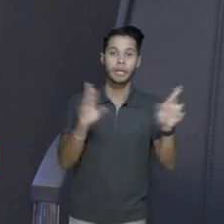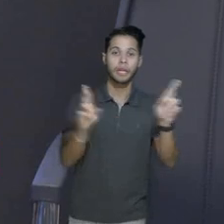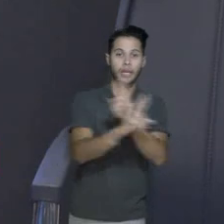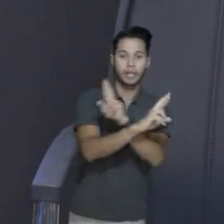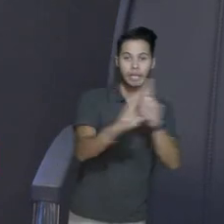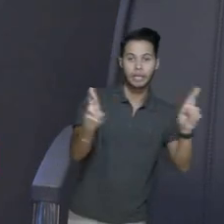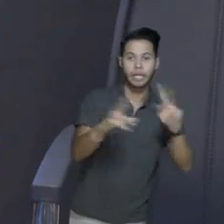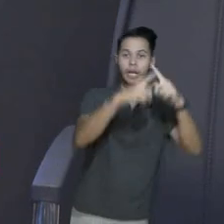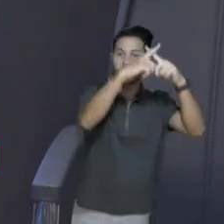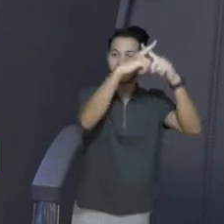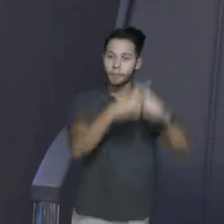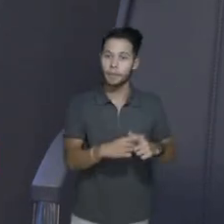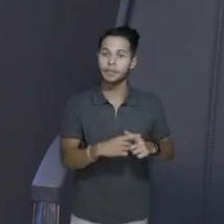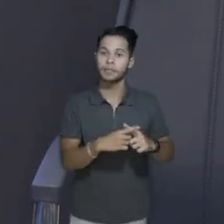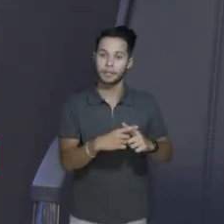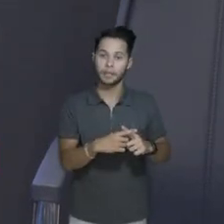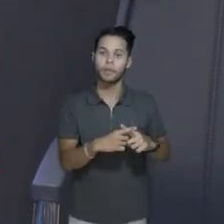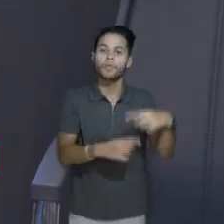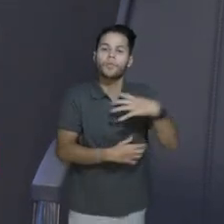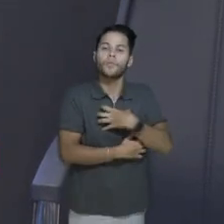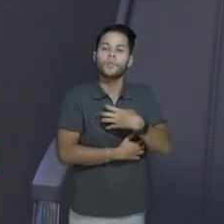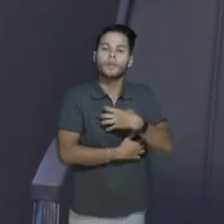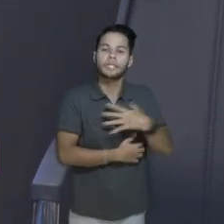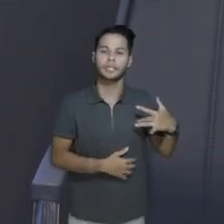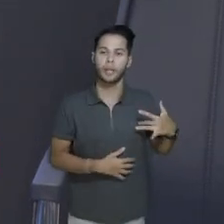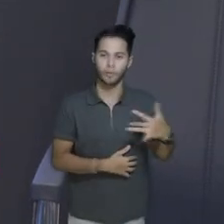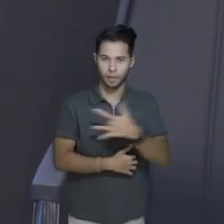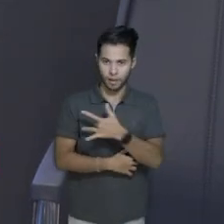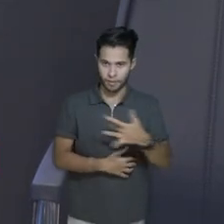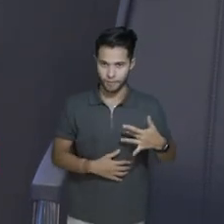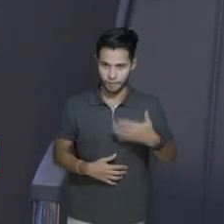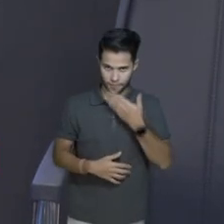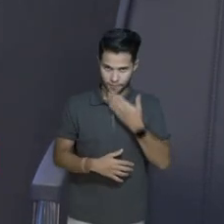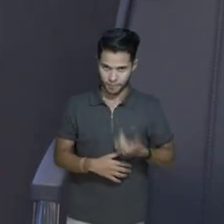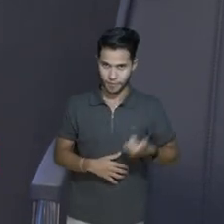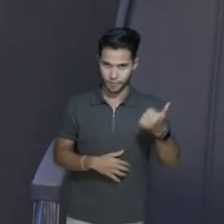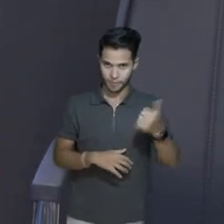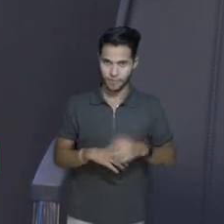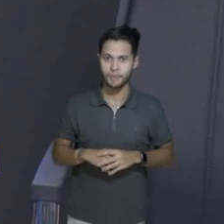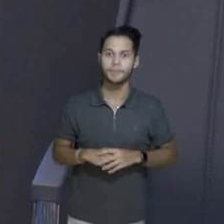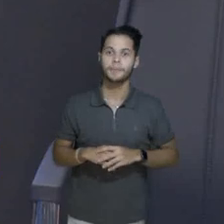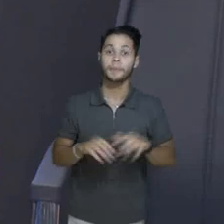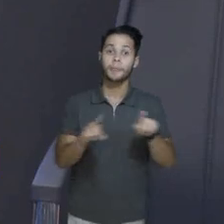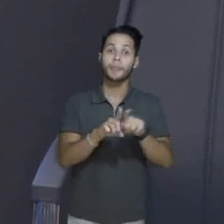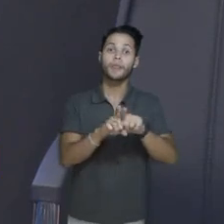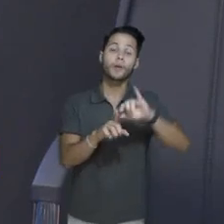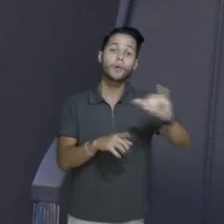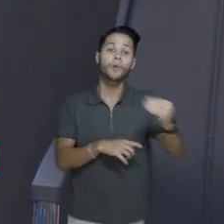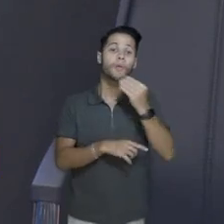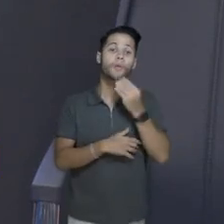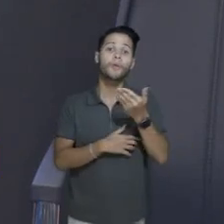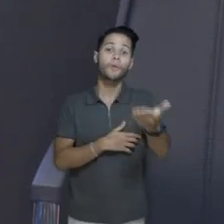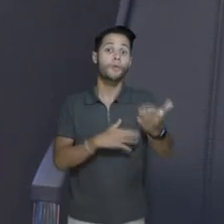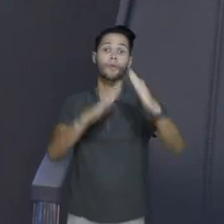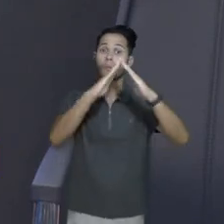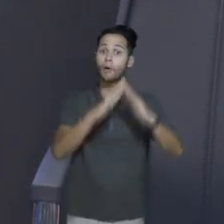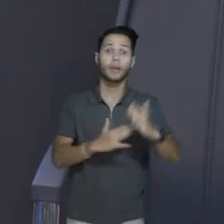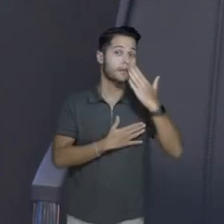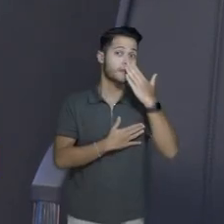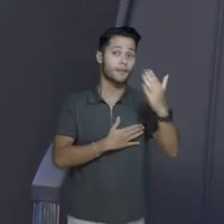competições de forma muito mais saudá e oportuna para você que mora na frente da